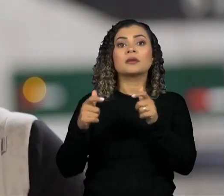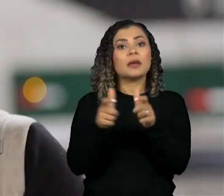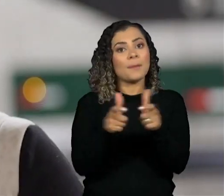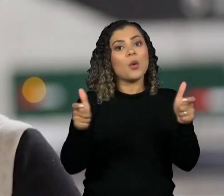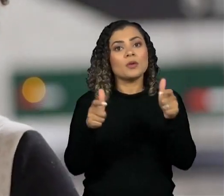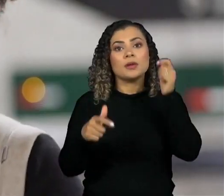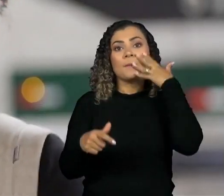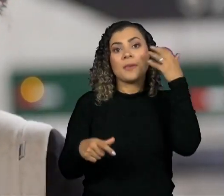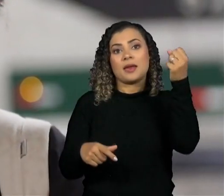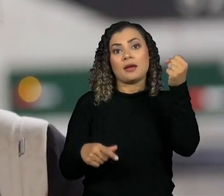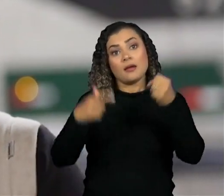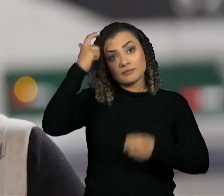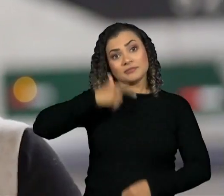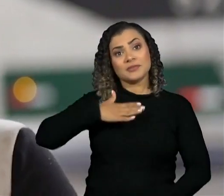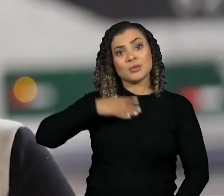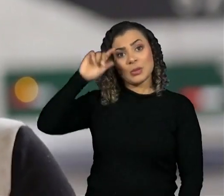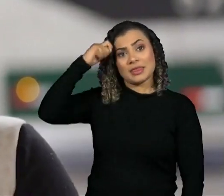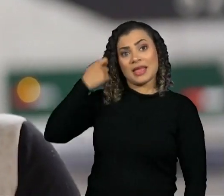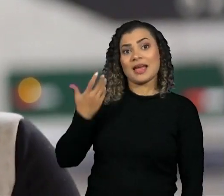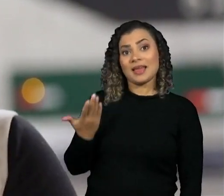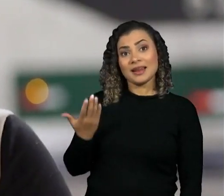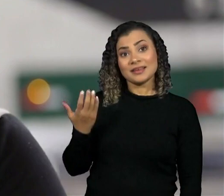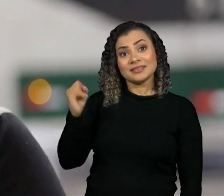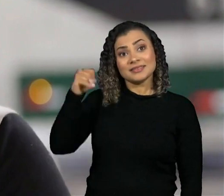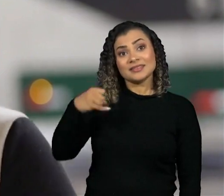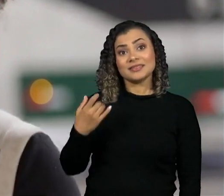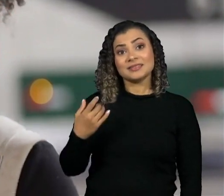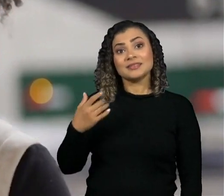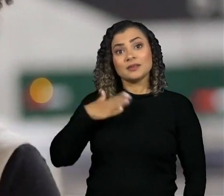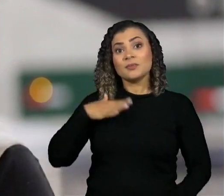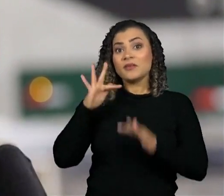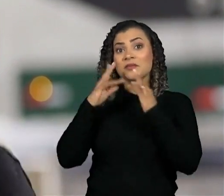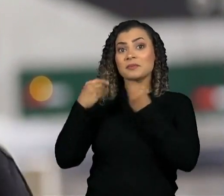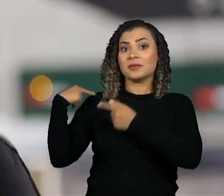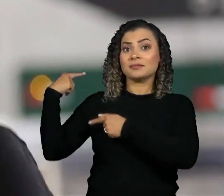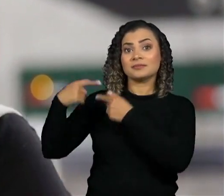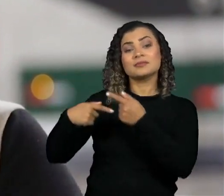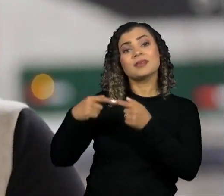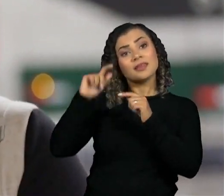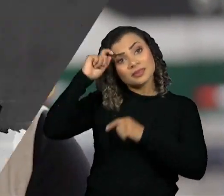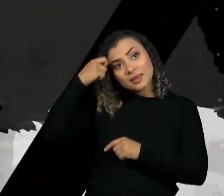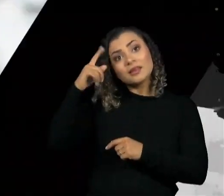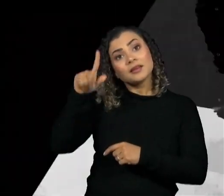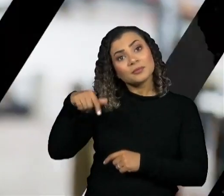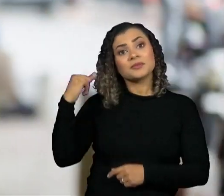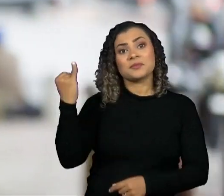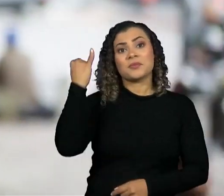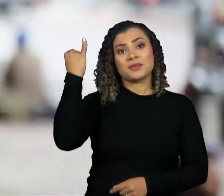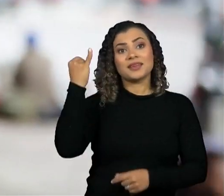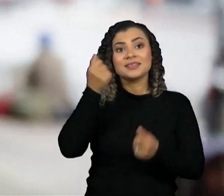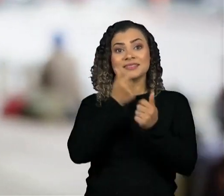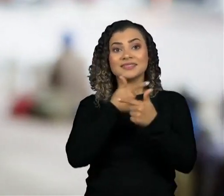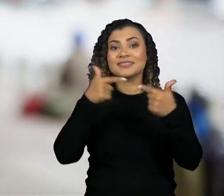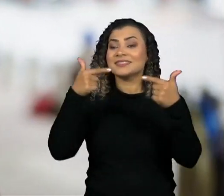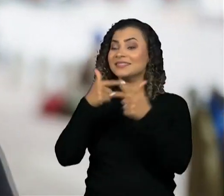branca. E eu sou uma pessoa negra, então, e eu venho de famílias negras, então é muito importante isso.